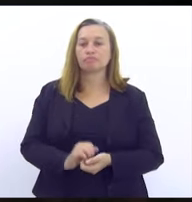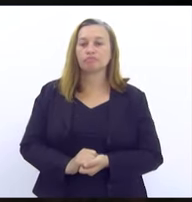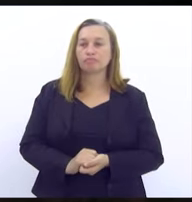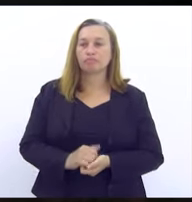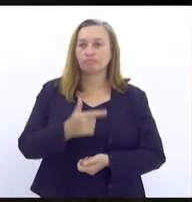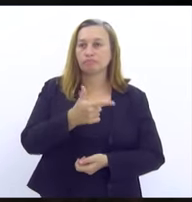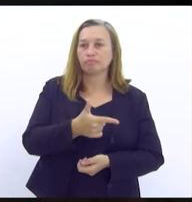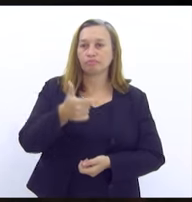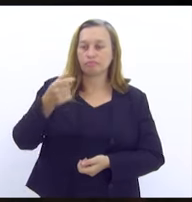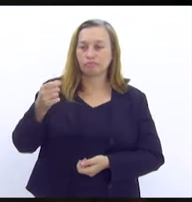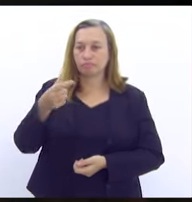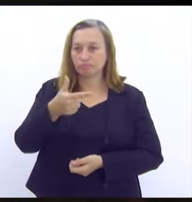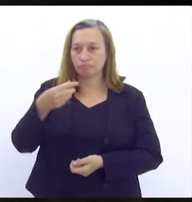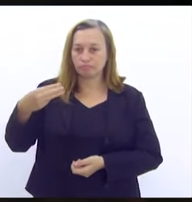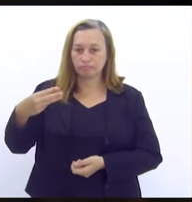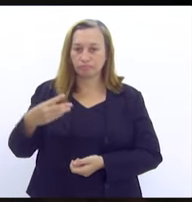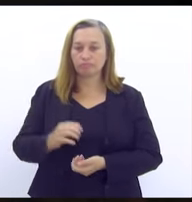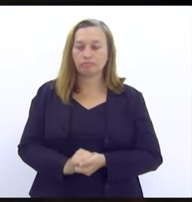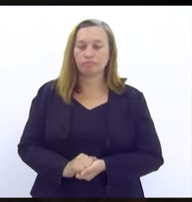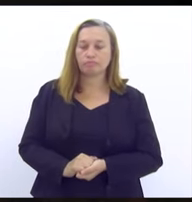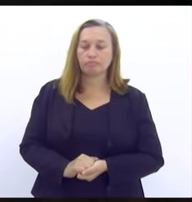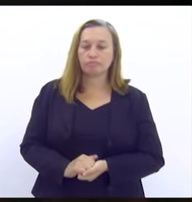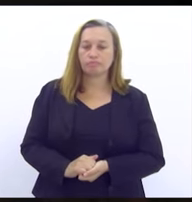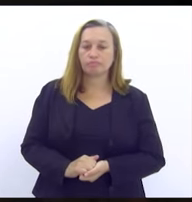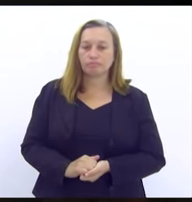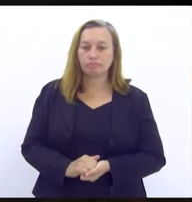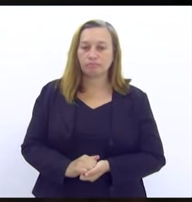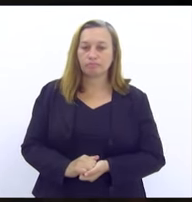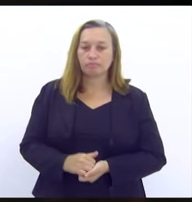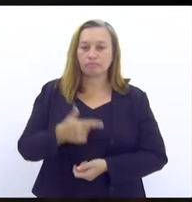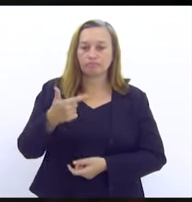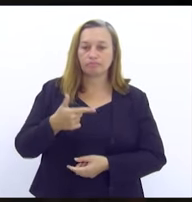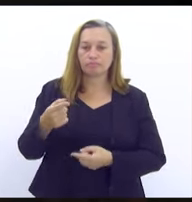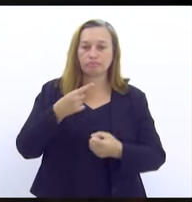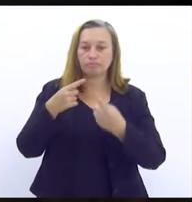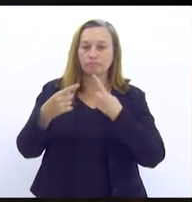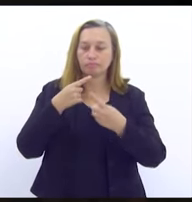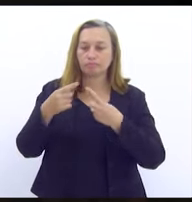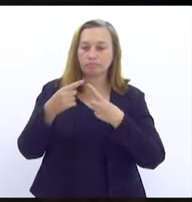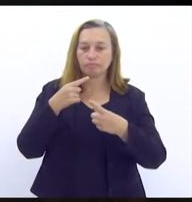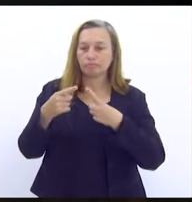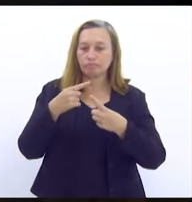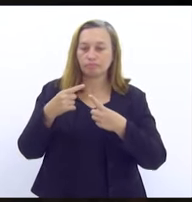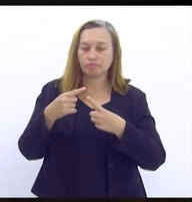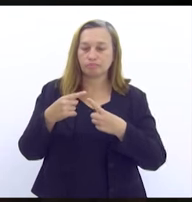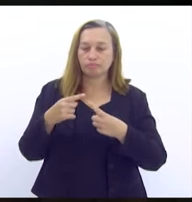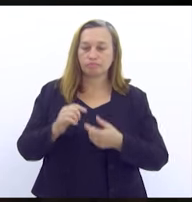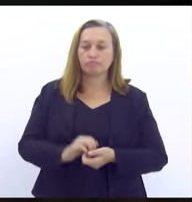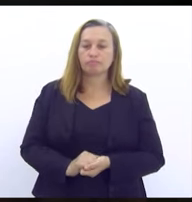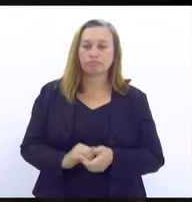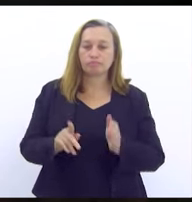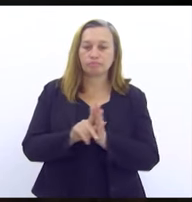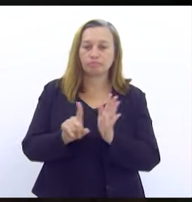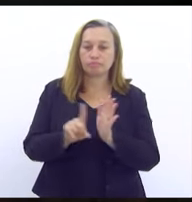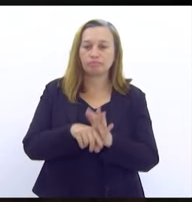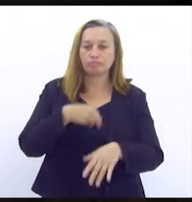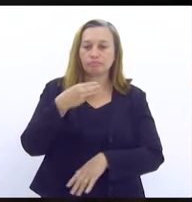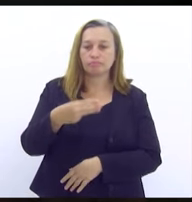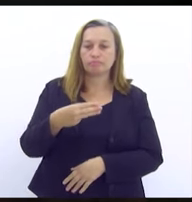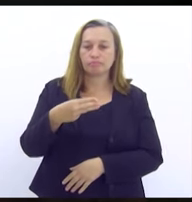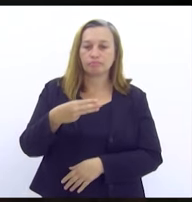de novembro de 23. Em tramitação ordinária, em segunda discussão, redação do vencido assim emendada. Projeto de lei